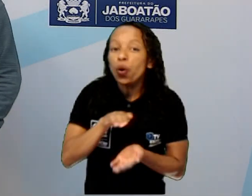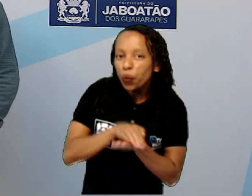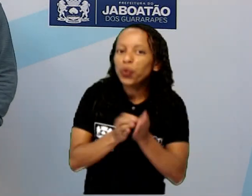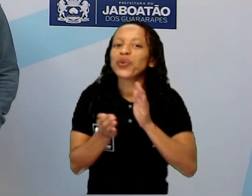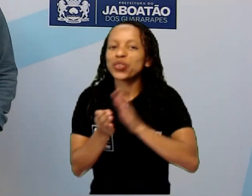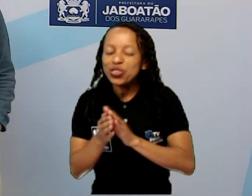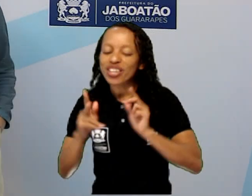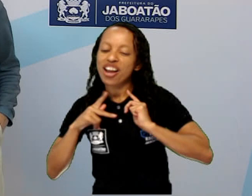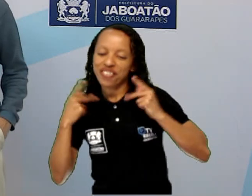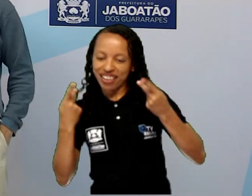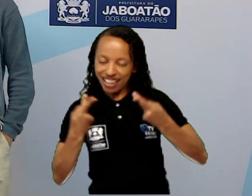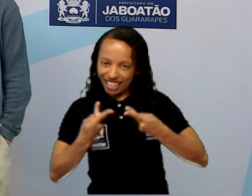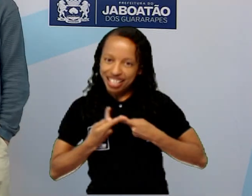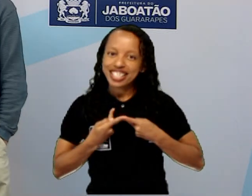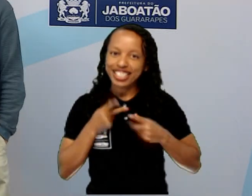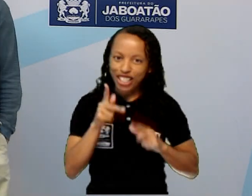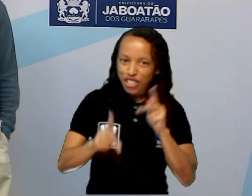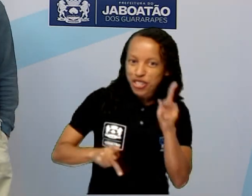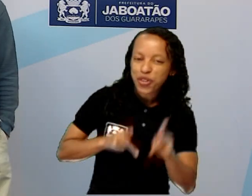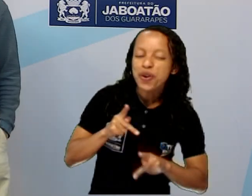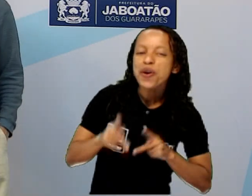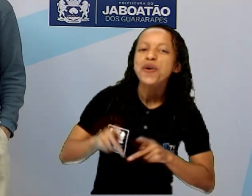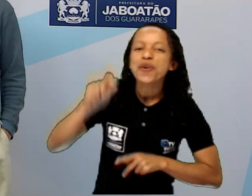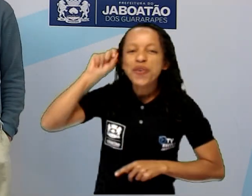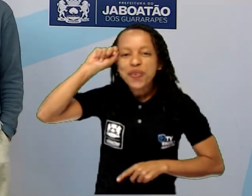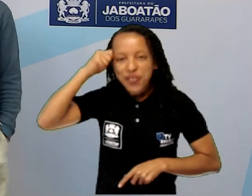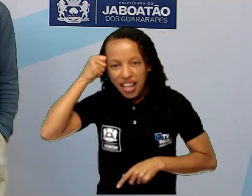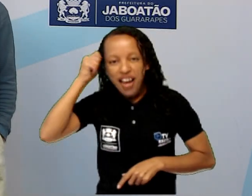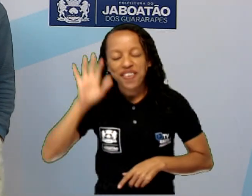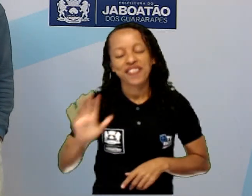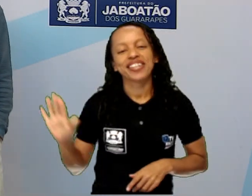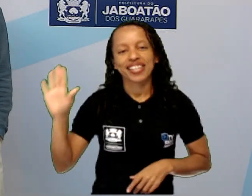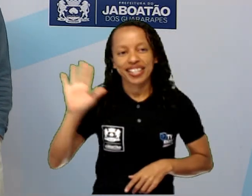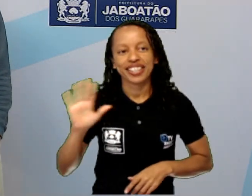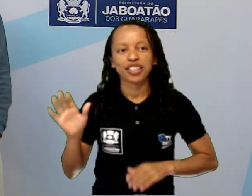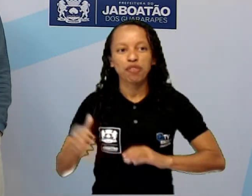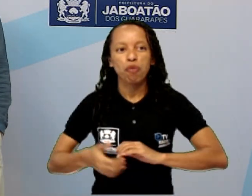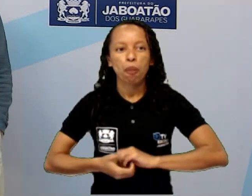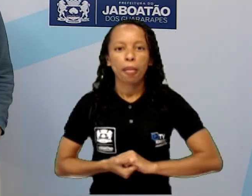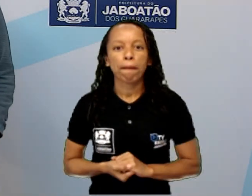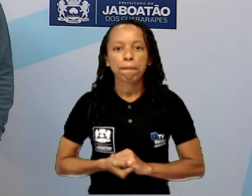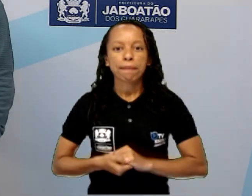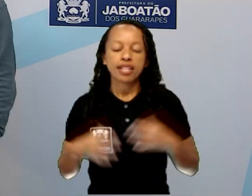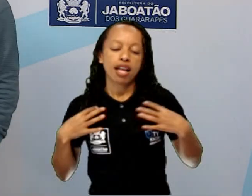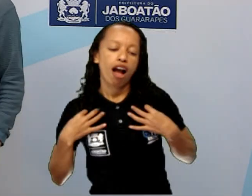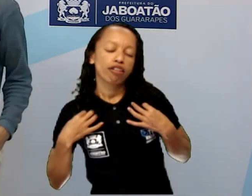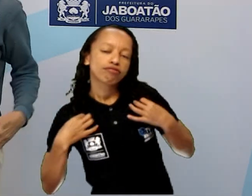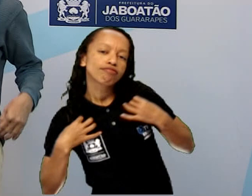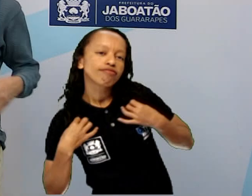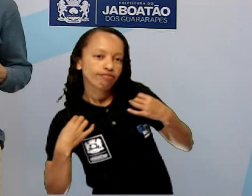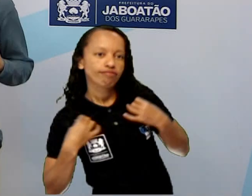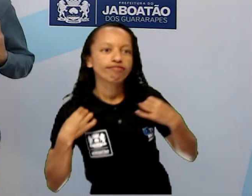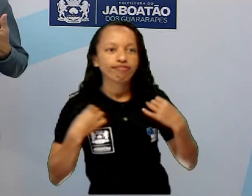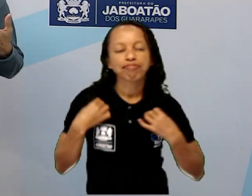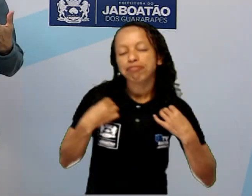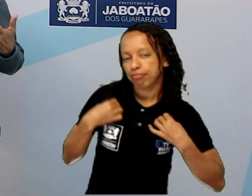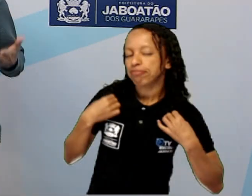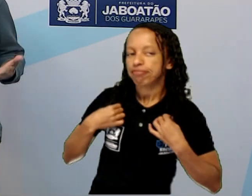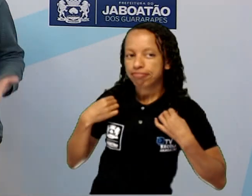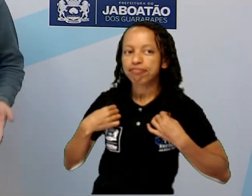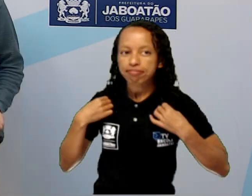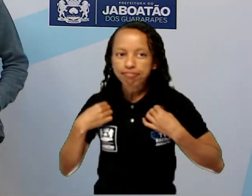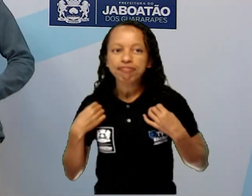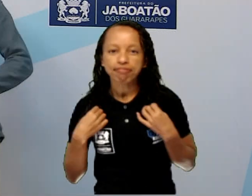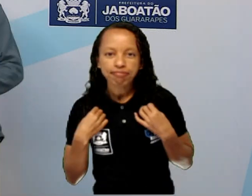dos africanos, que não é originário do Brasil. Os trajes e adereços coloridos. Os africanos são um povo